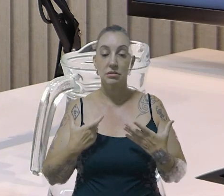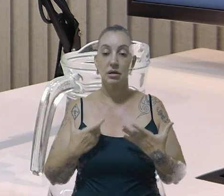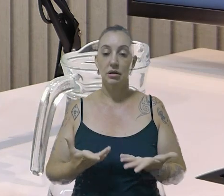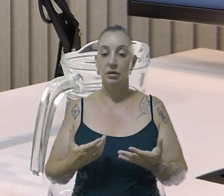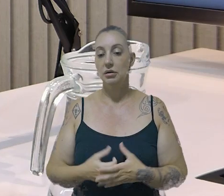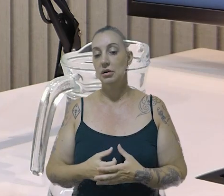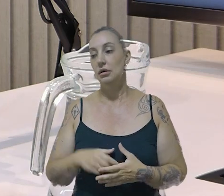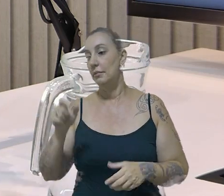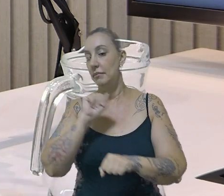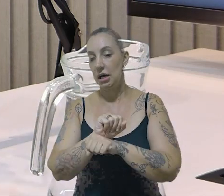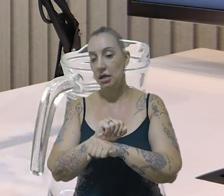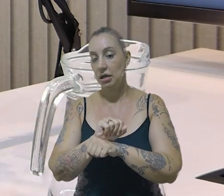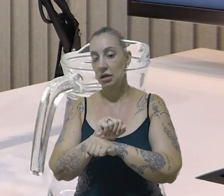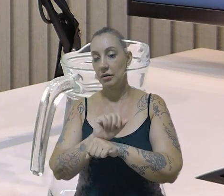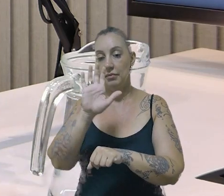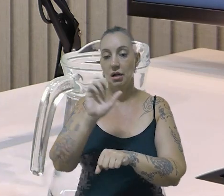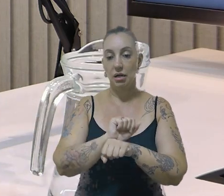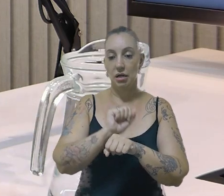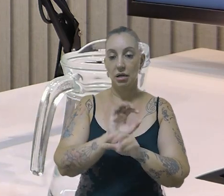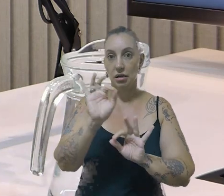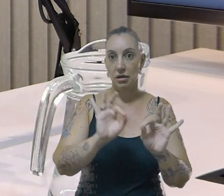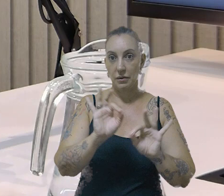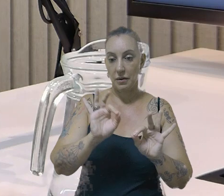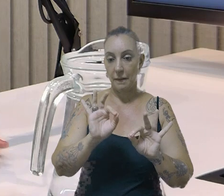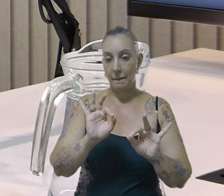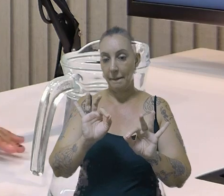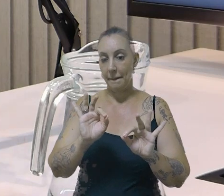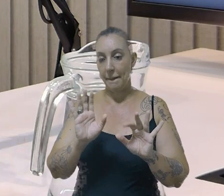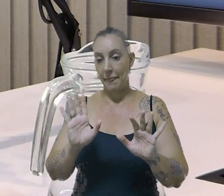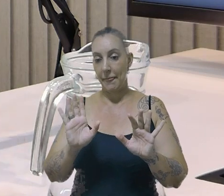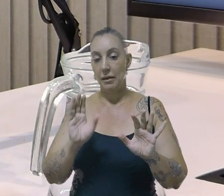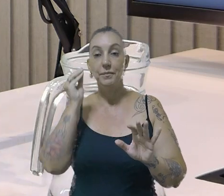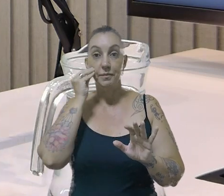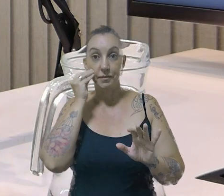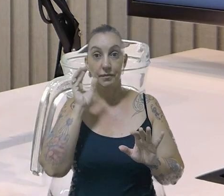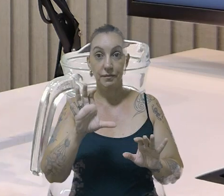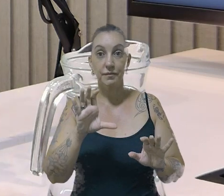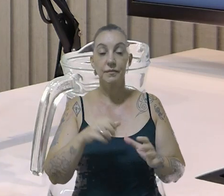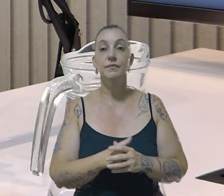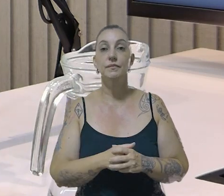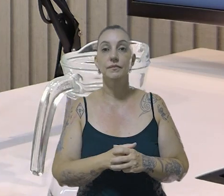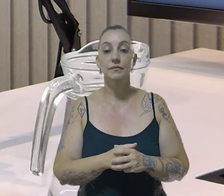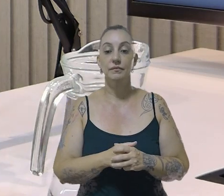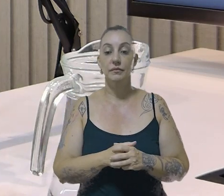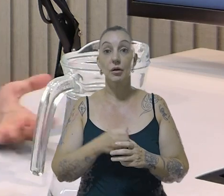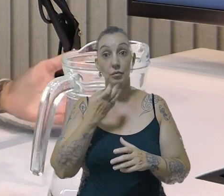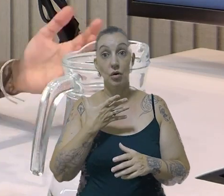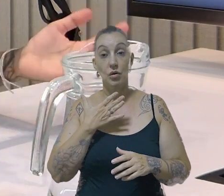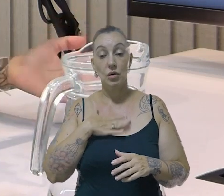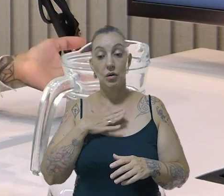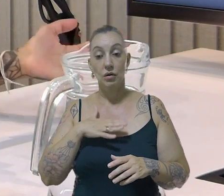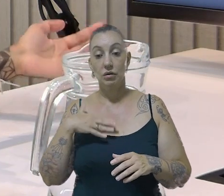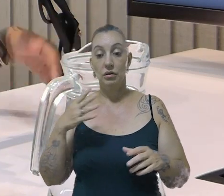Não agora você para ah para aí que a gente vai gravar sabe então lá eu experimentei fazer dessa outra formaum e foi muito mais confortável aí quando o